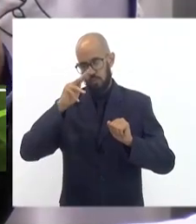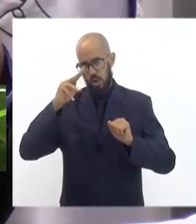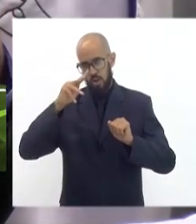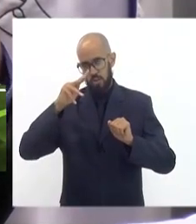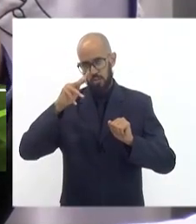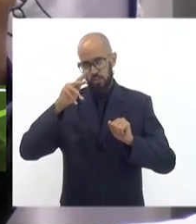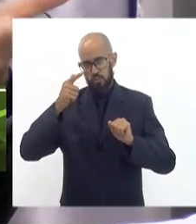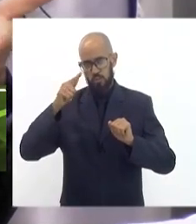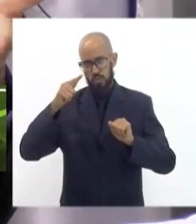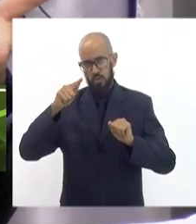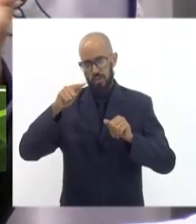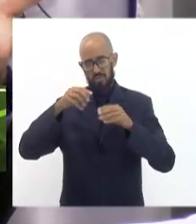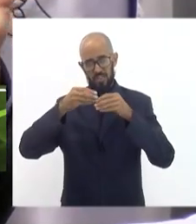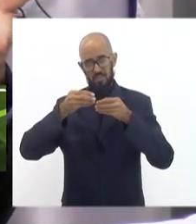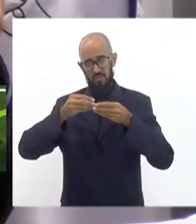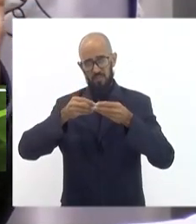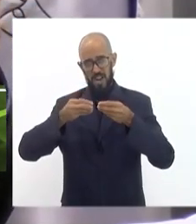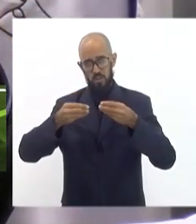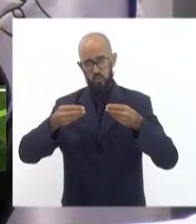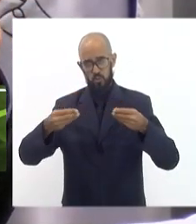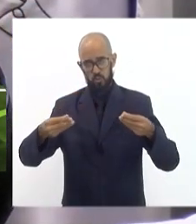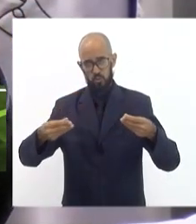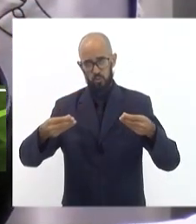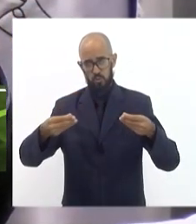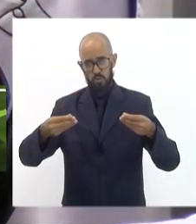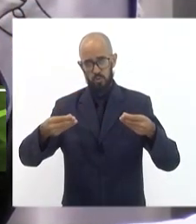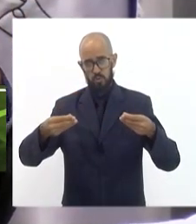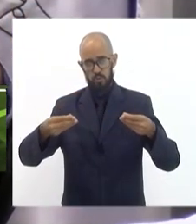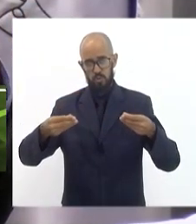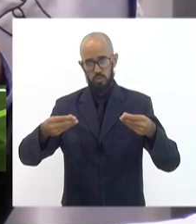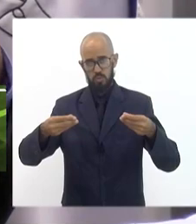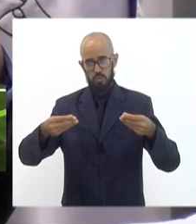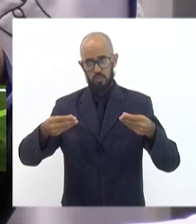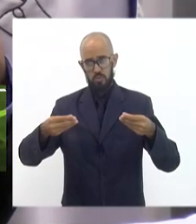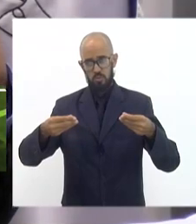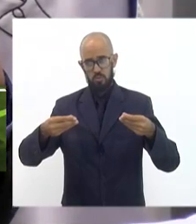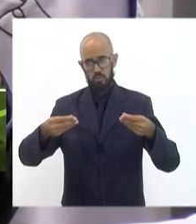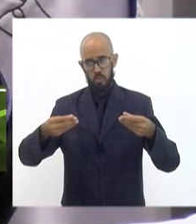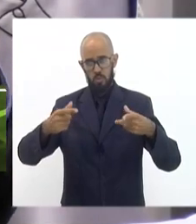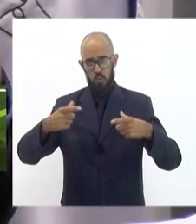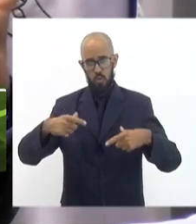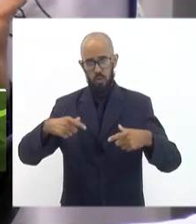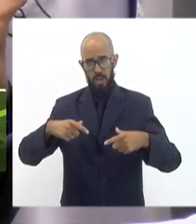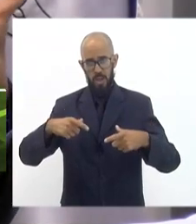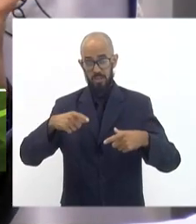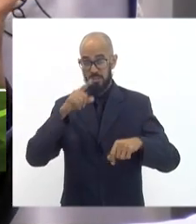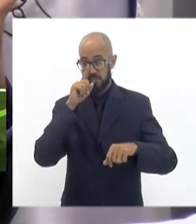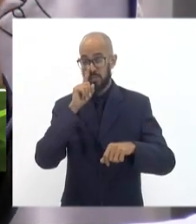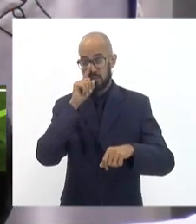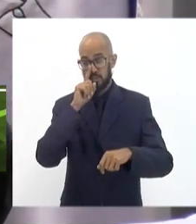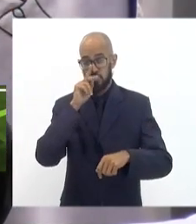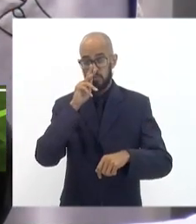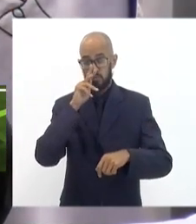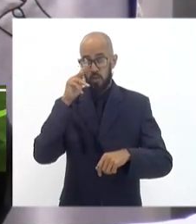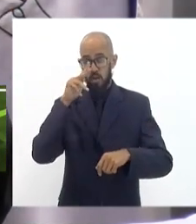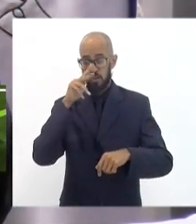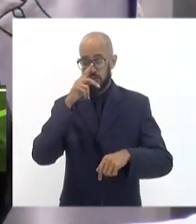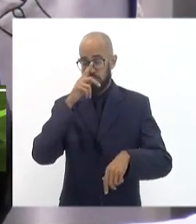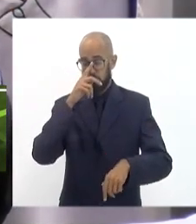geologicamente frases e são áreas potenciais de risco